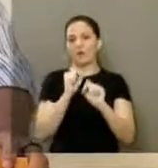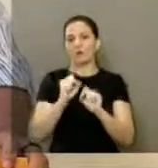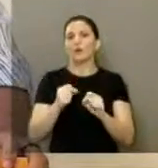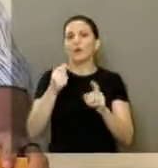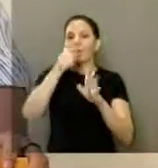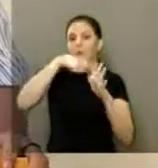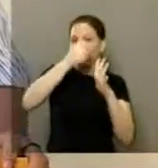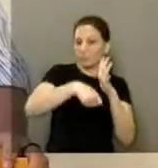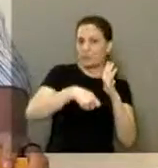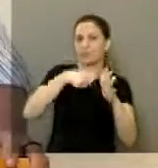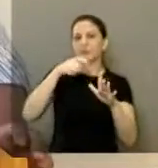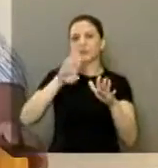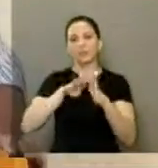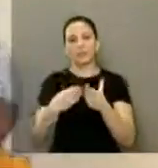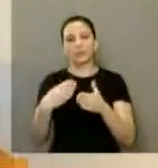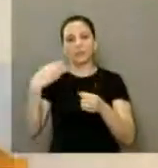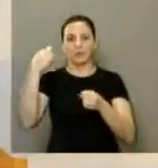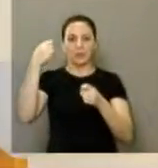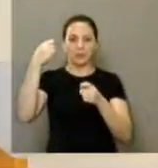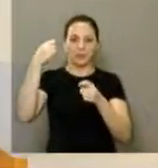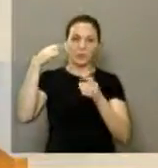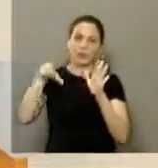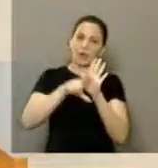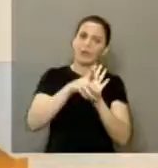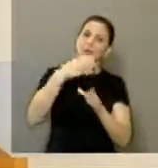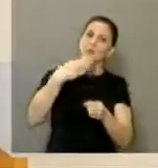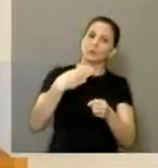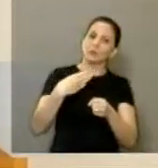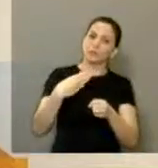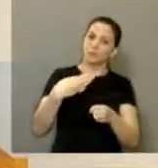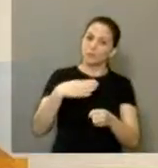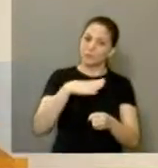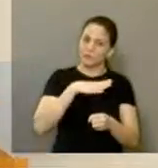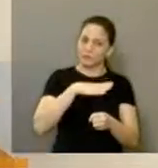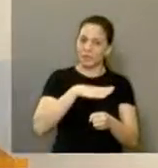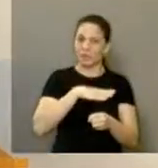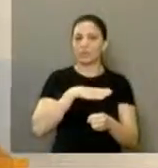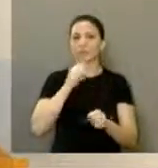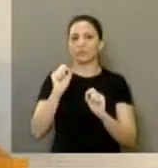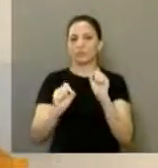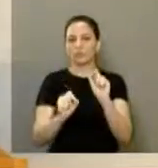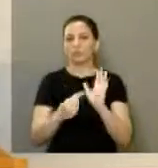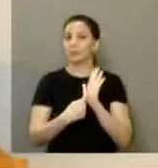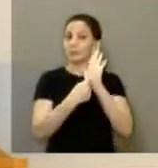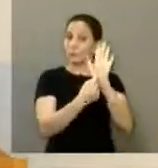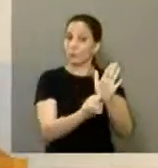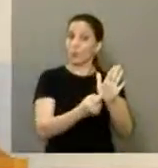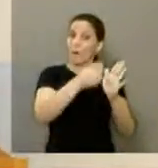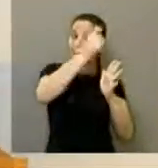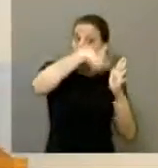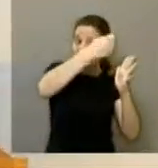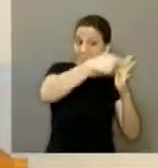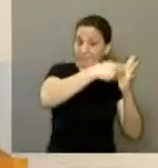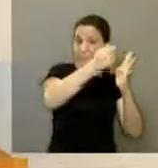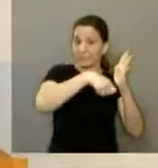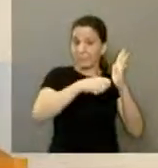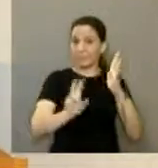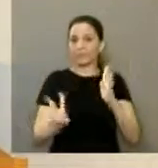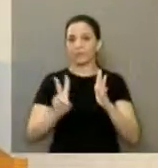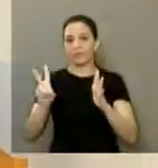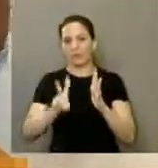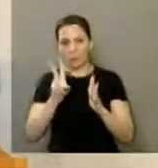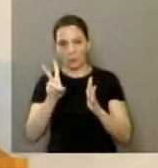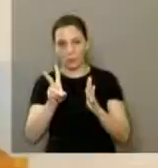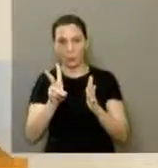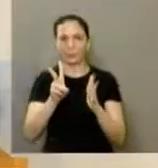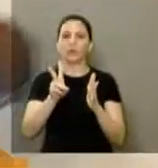na Câmara Municipal, conforme determina a lei municipal. Vem todo mês, sim, aquilo que eu apresentei. O valor que entra, o